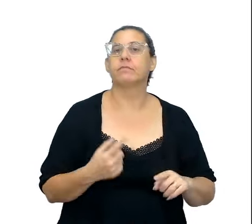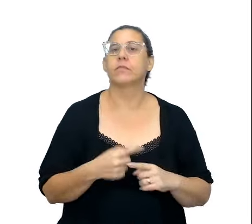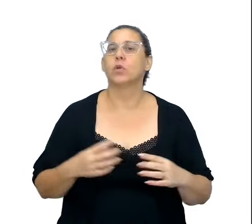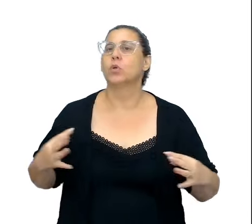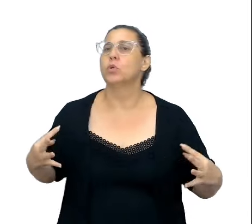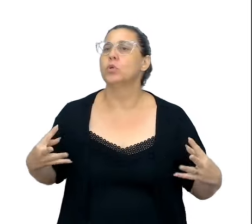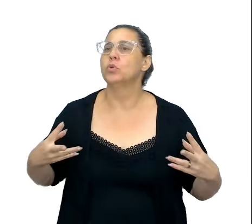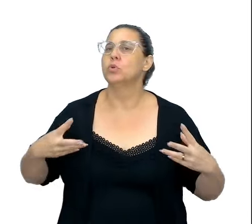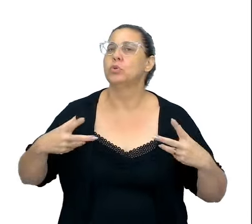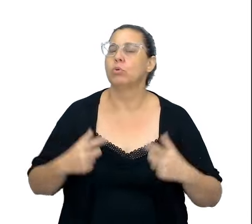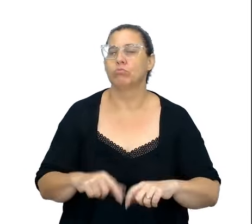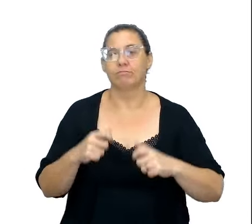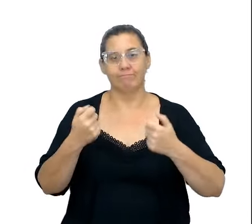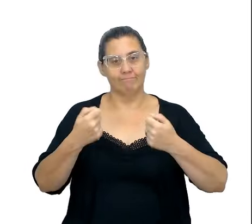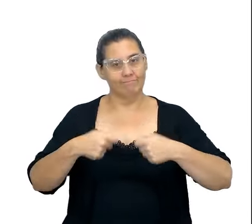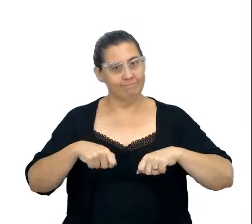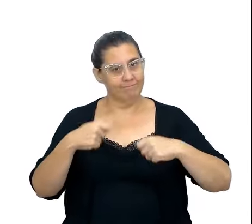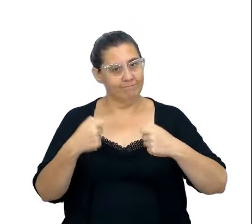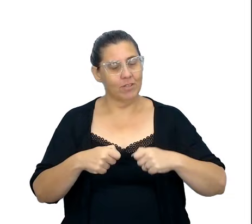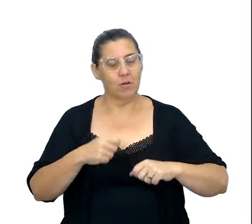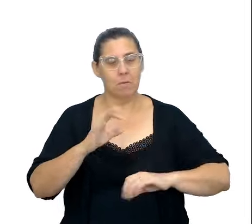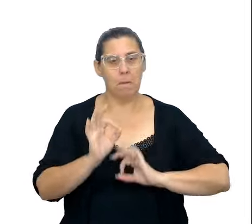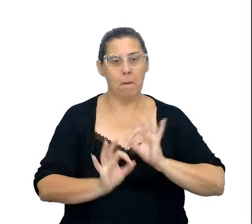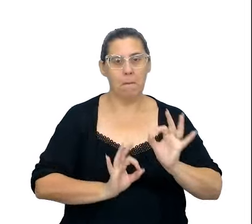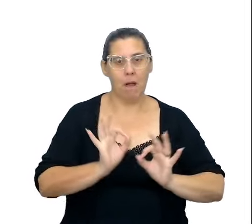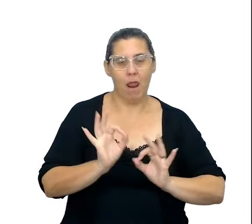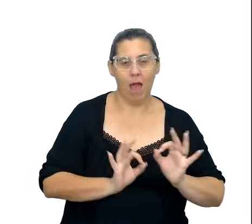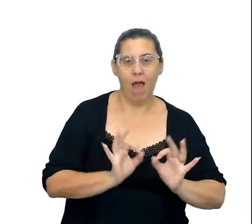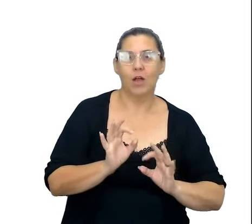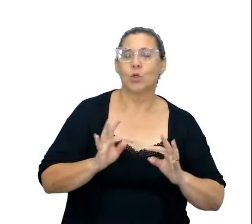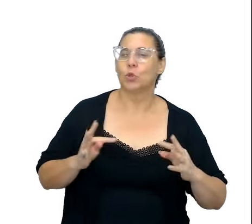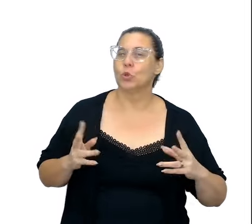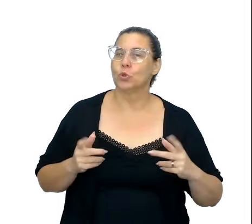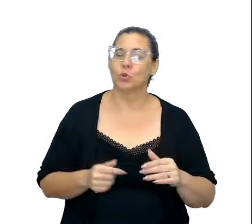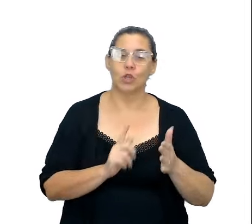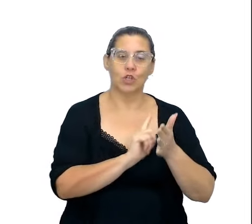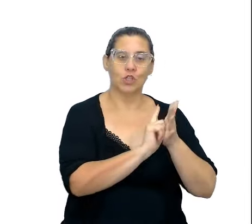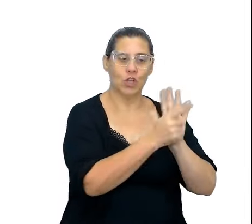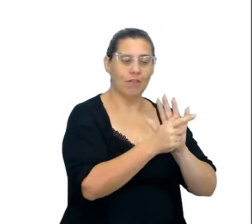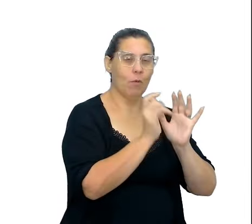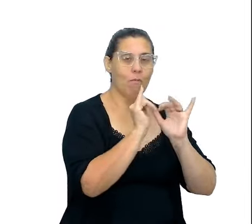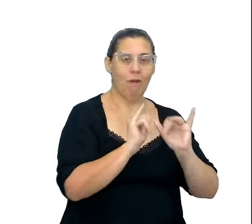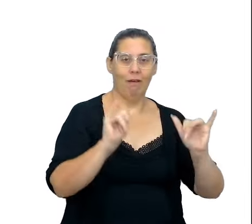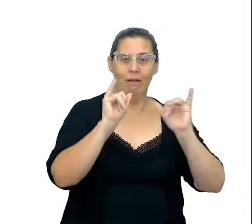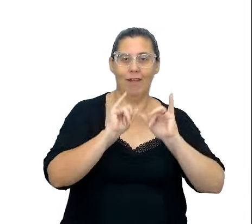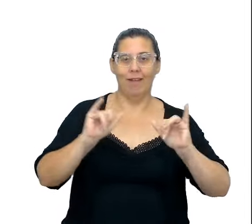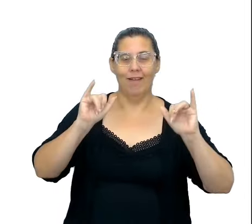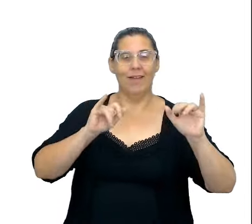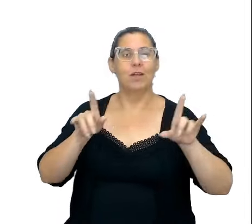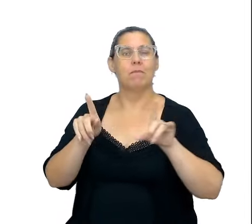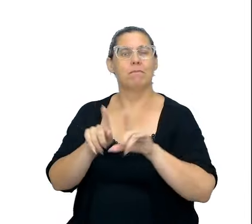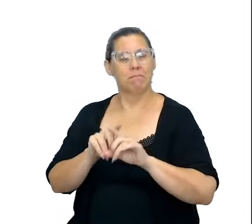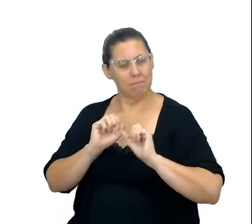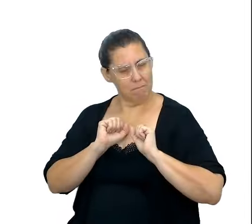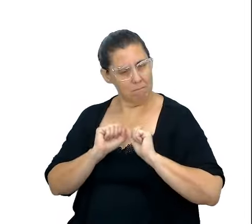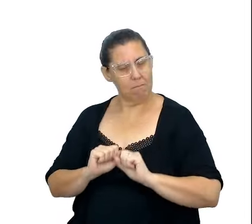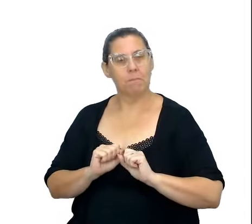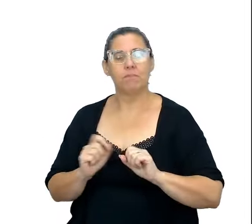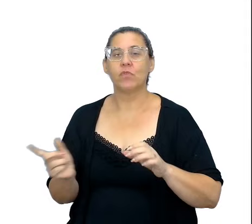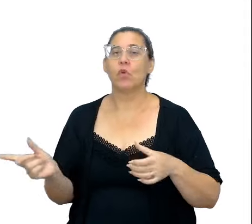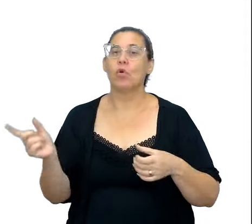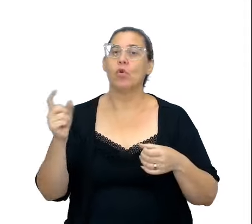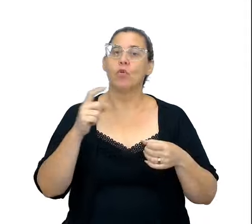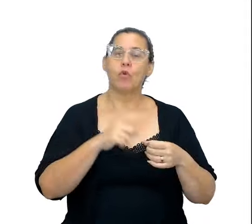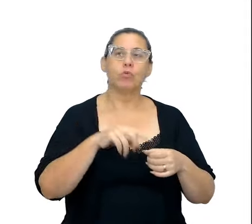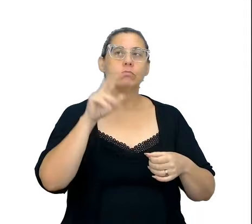esses recursos necessários para essa produção, né, dentro do gênero narrativo. E aí ele pode também voltar